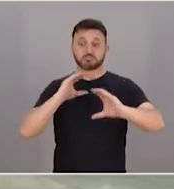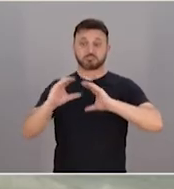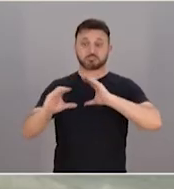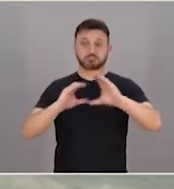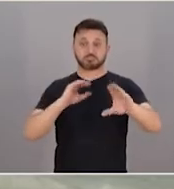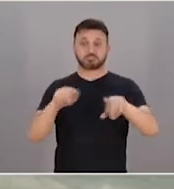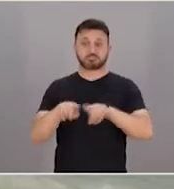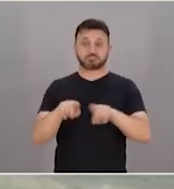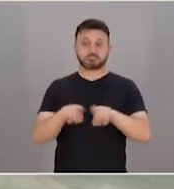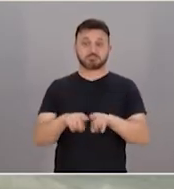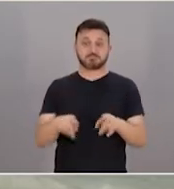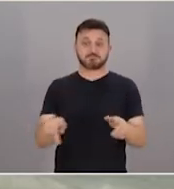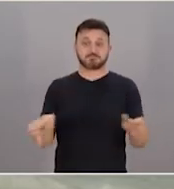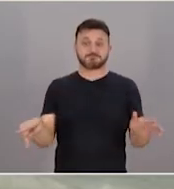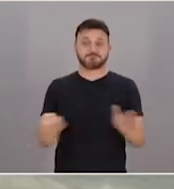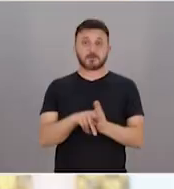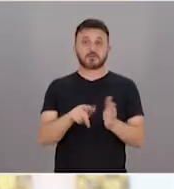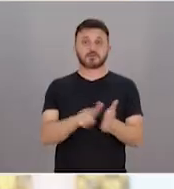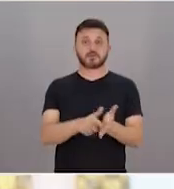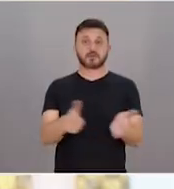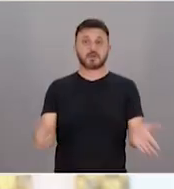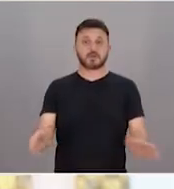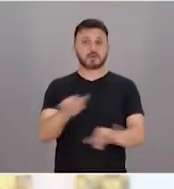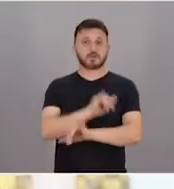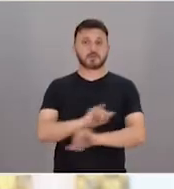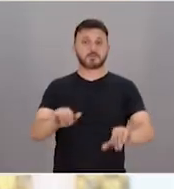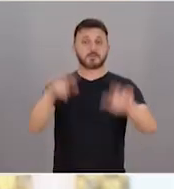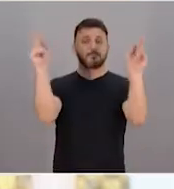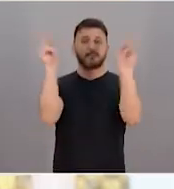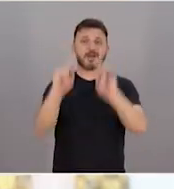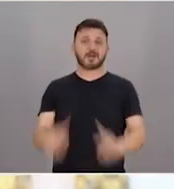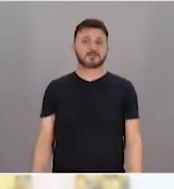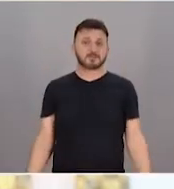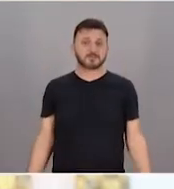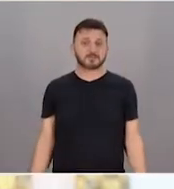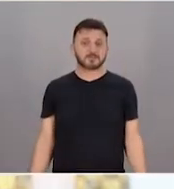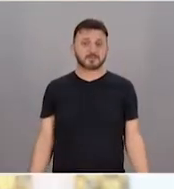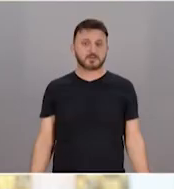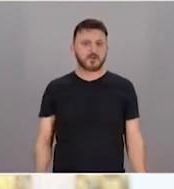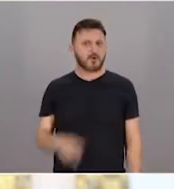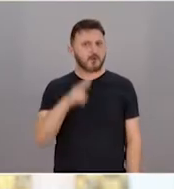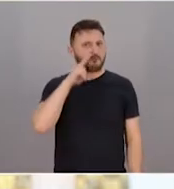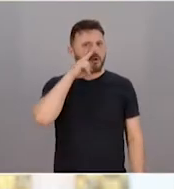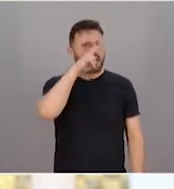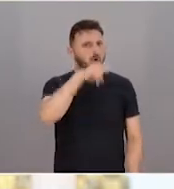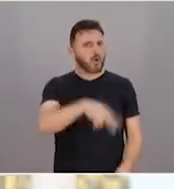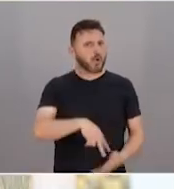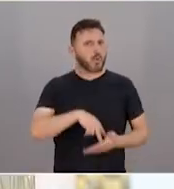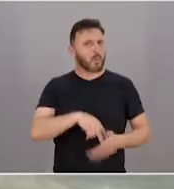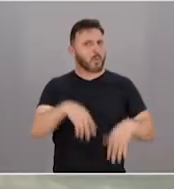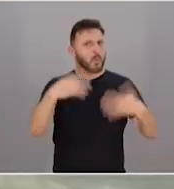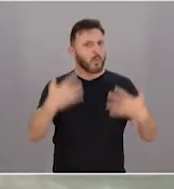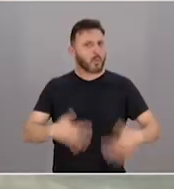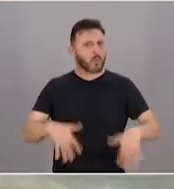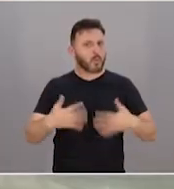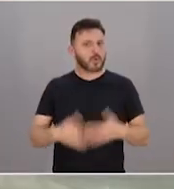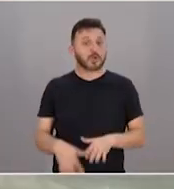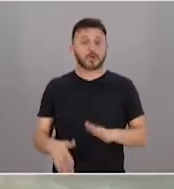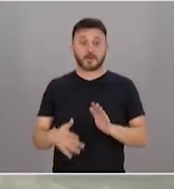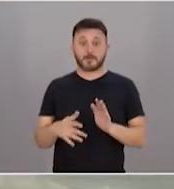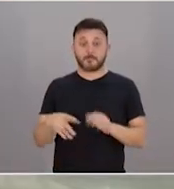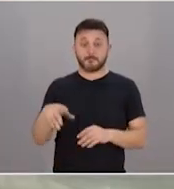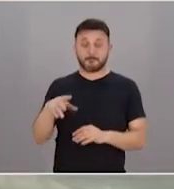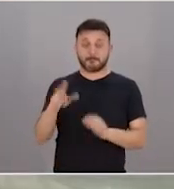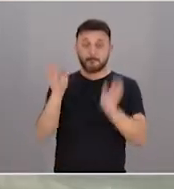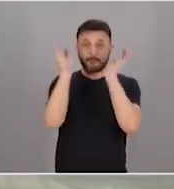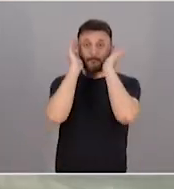um jornalismo de paz. Olha que forte. Ele critica